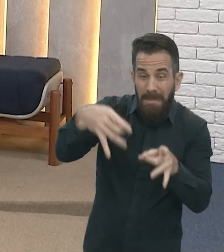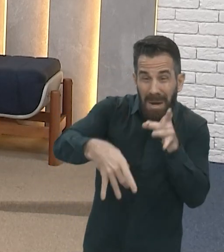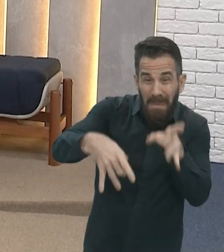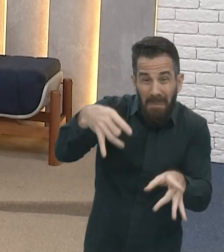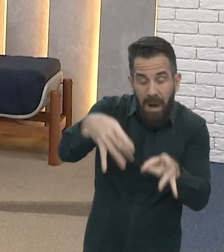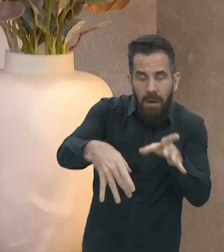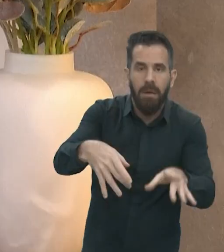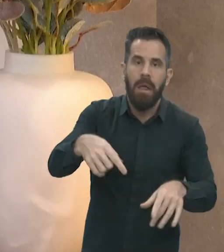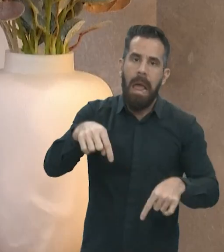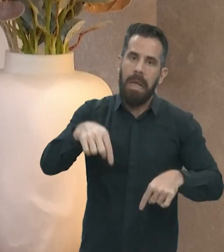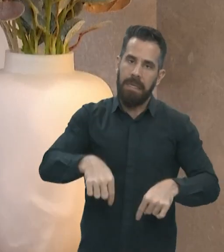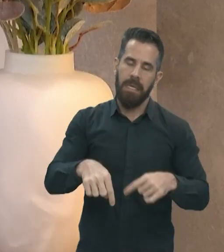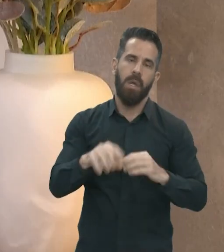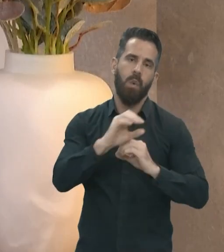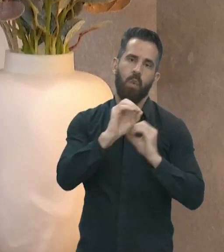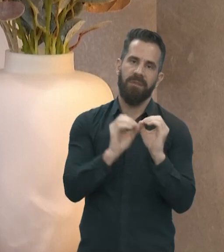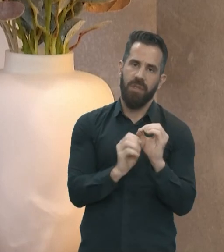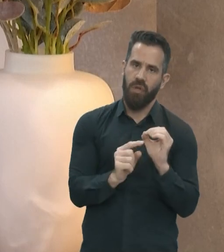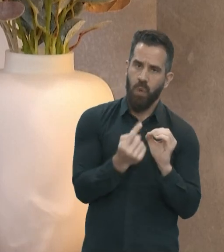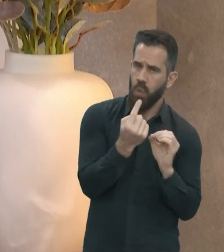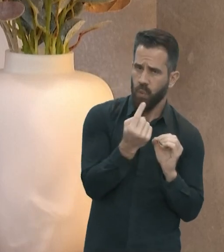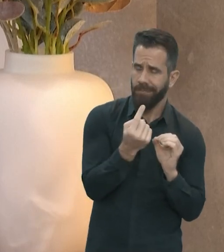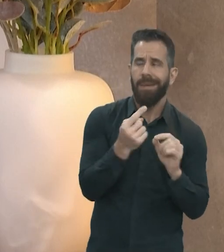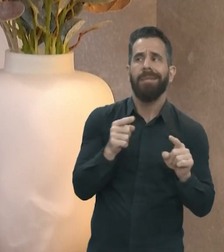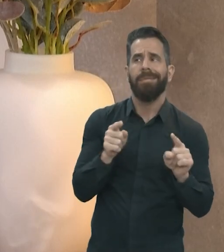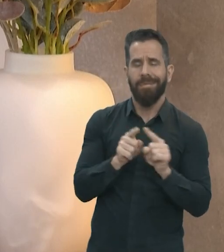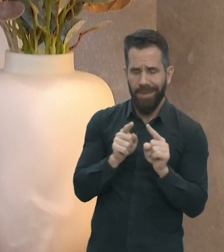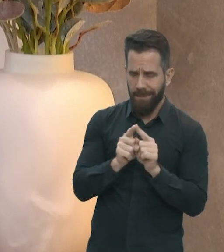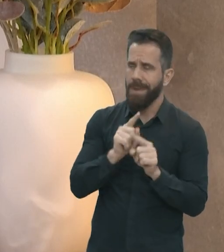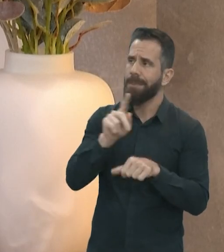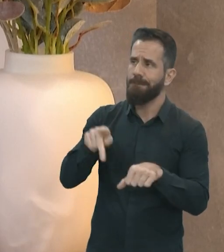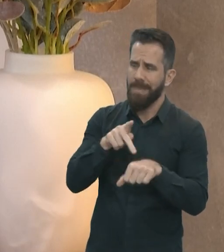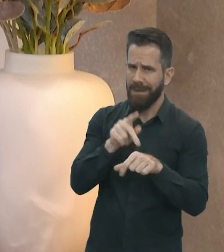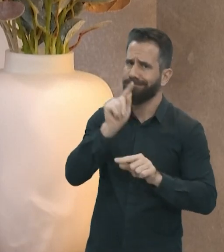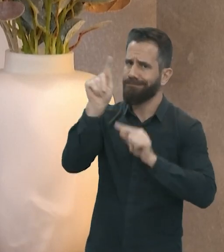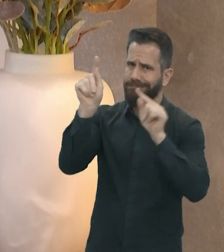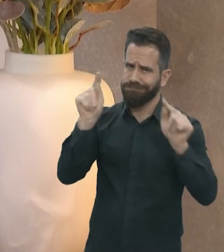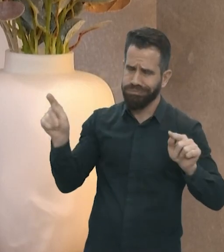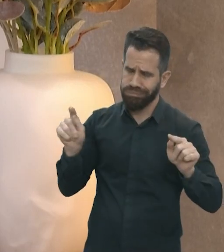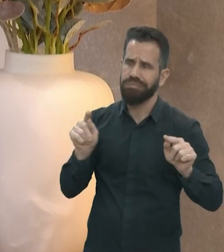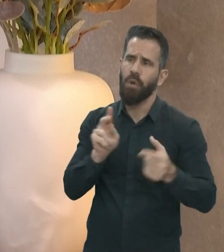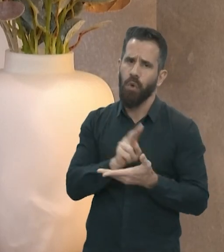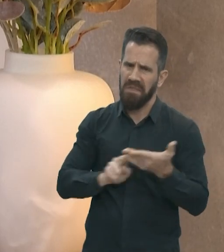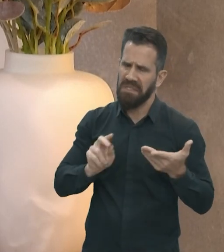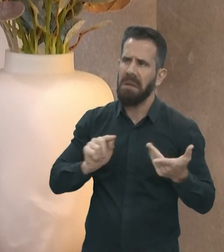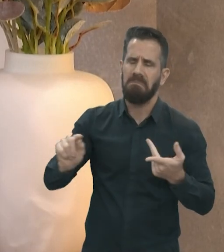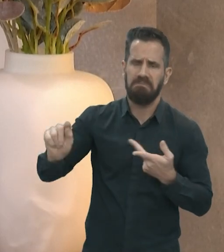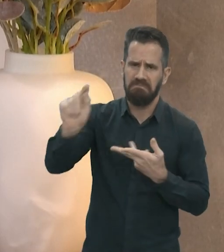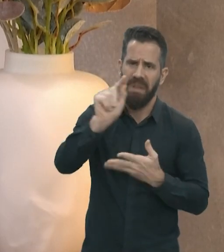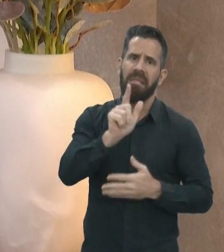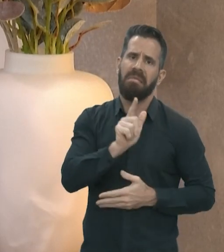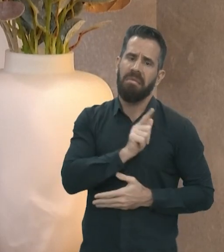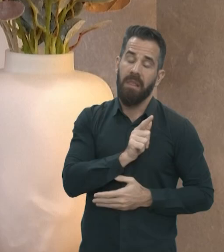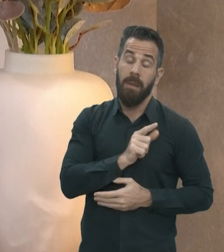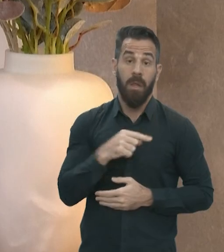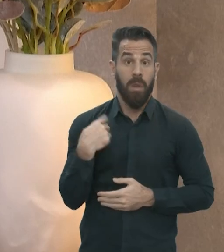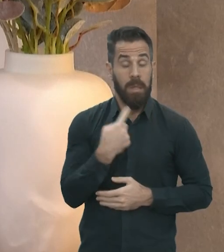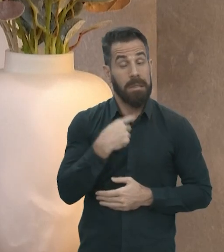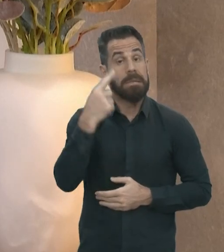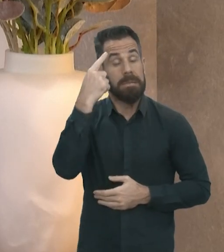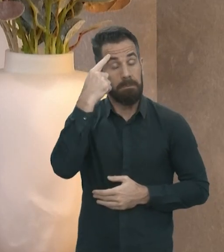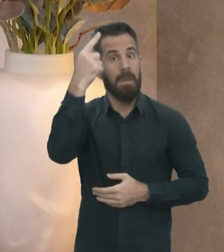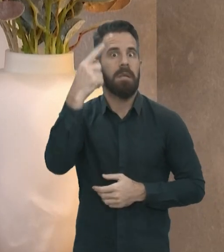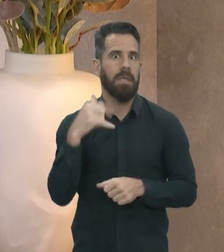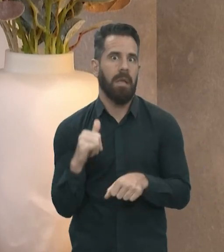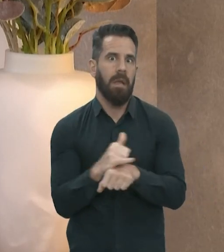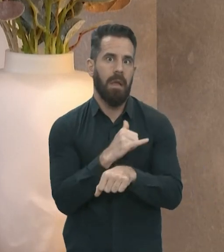país afora. É algo que realmente tem que ser tratado de frente. Temos que pensar formas, né, e